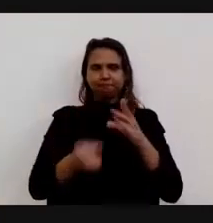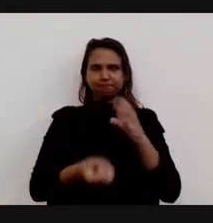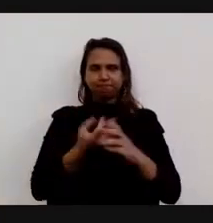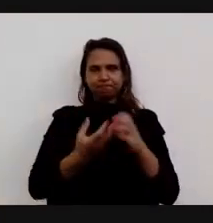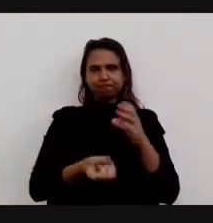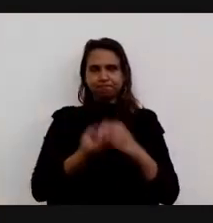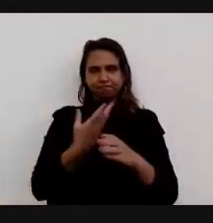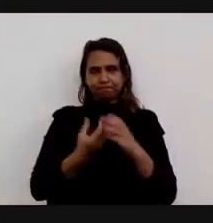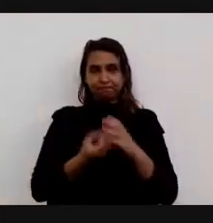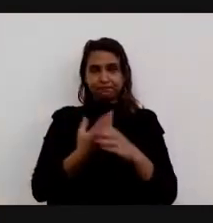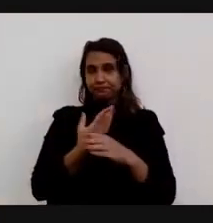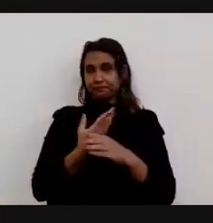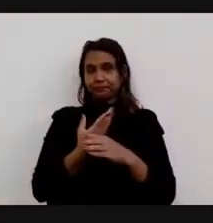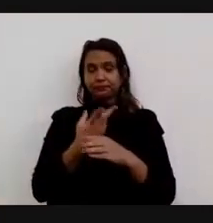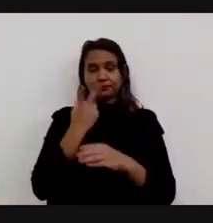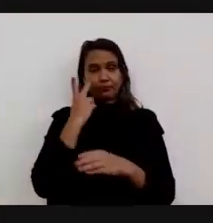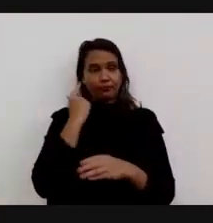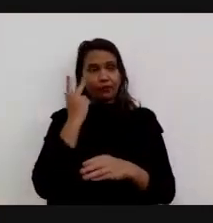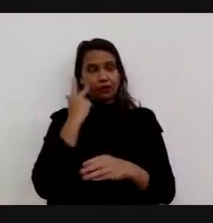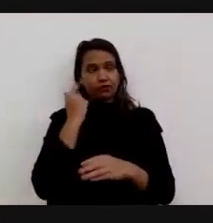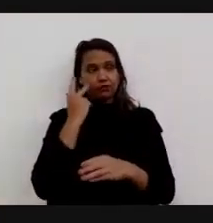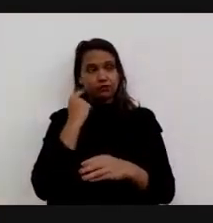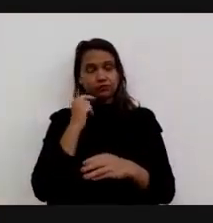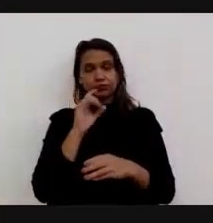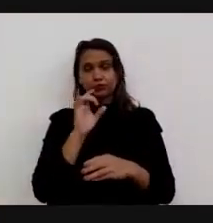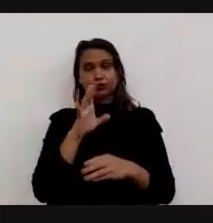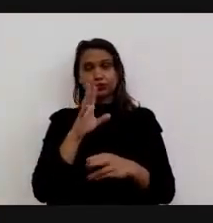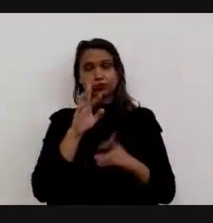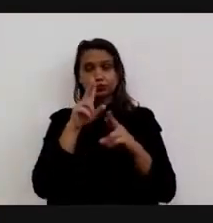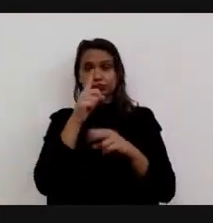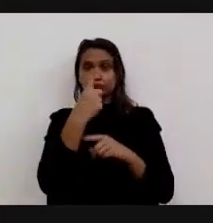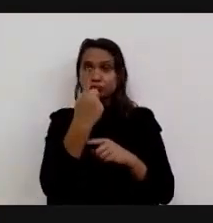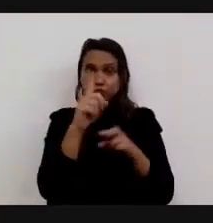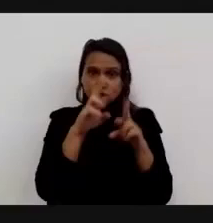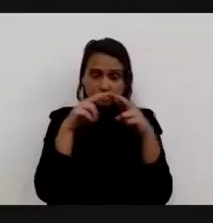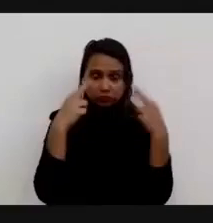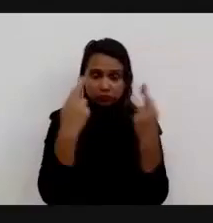material, basta só uma reunião para perceber a diversidade de informação